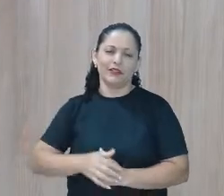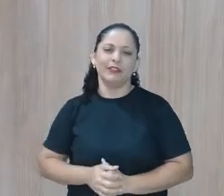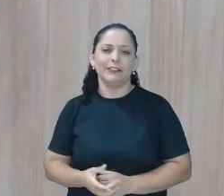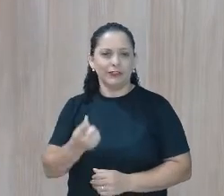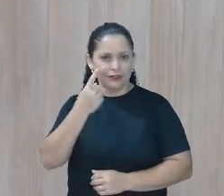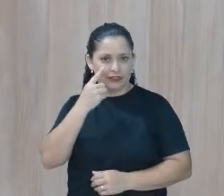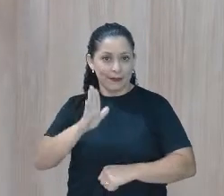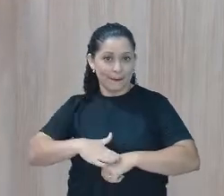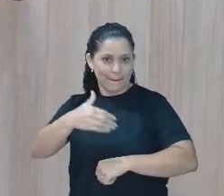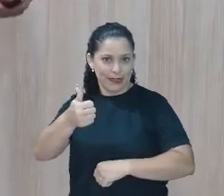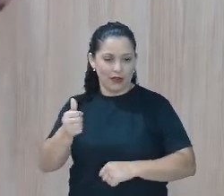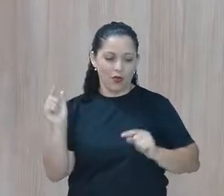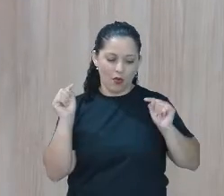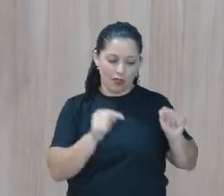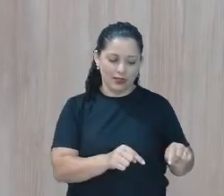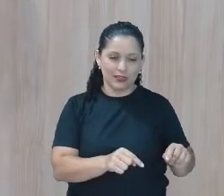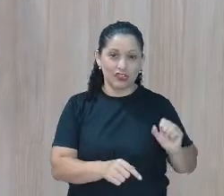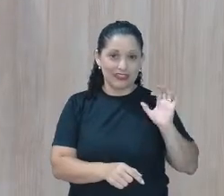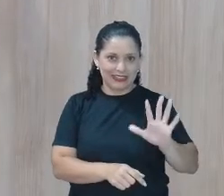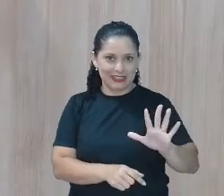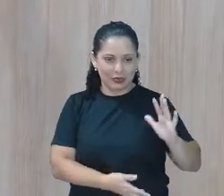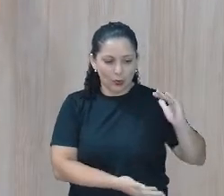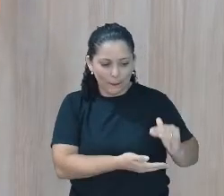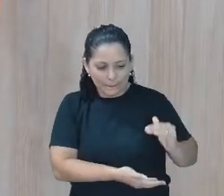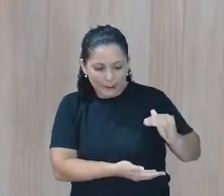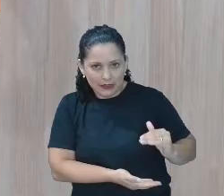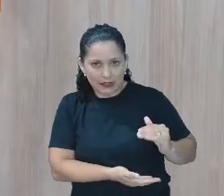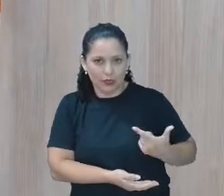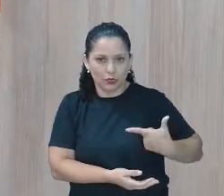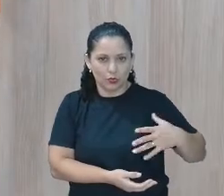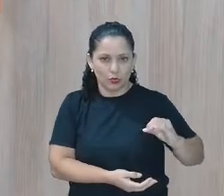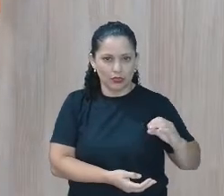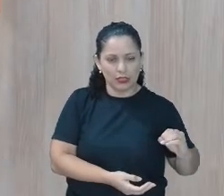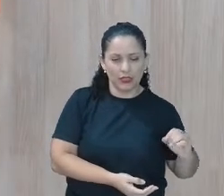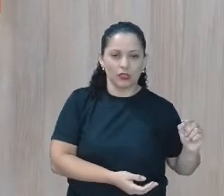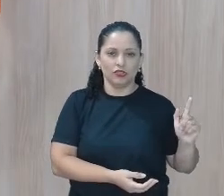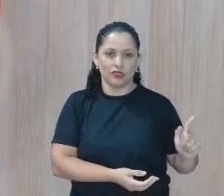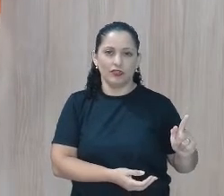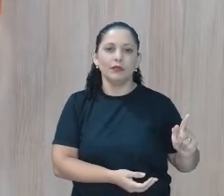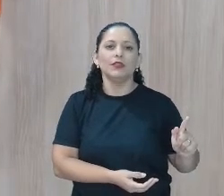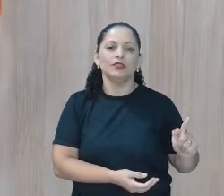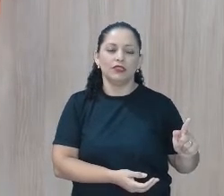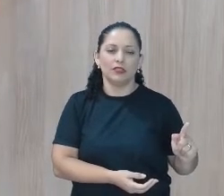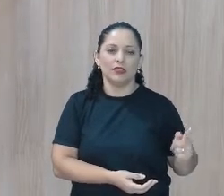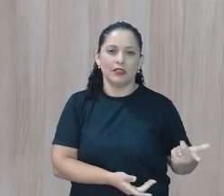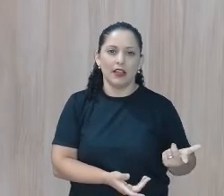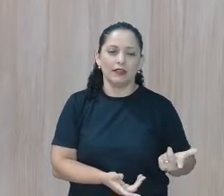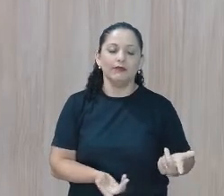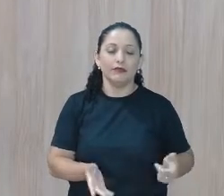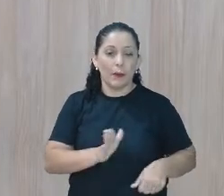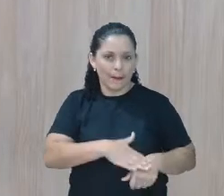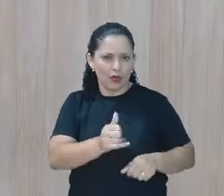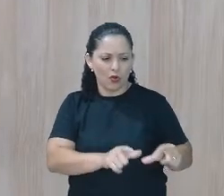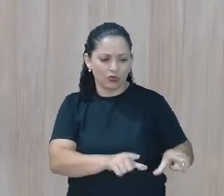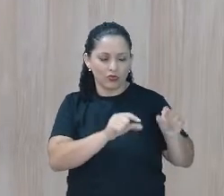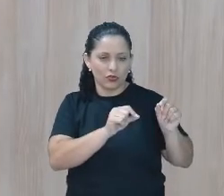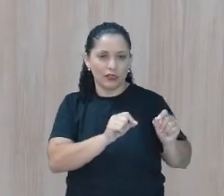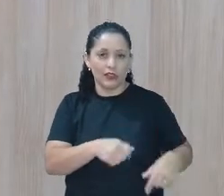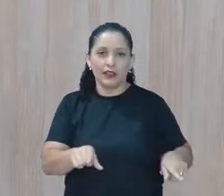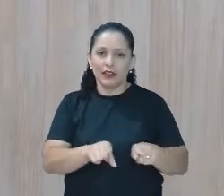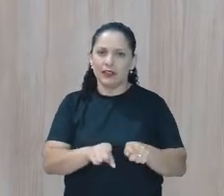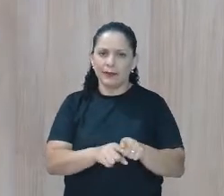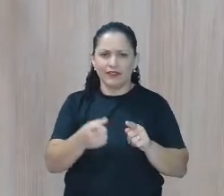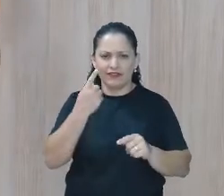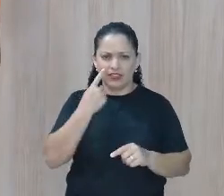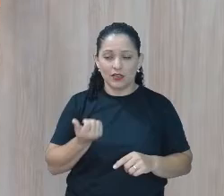Então, eu vi que era mais vantagem eu pegar os 5 pacotinhos de 200 gramas em vez de pegar 1 quilo. E ainda vi